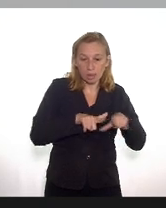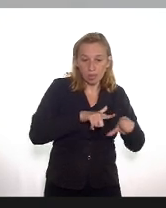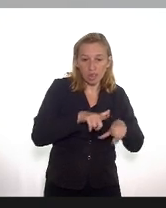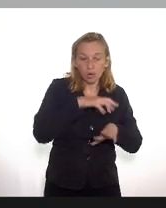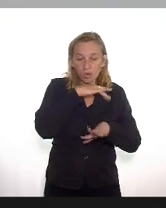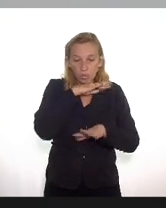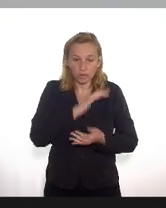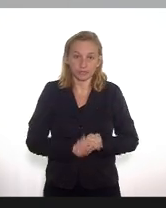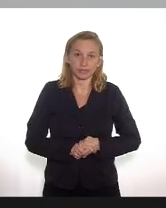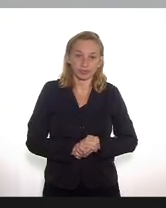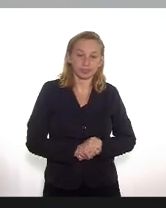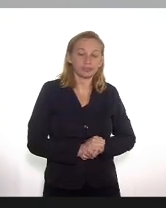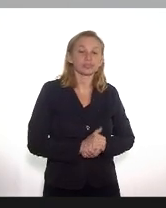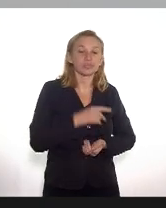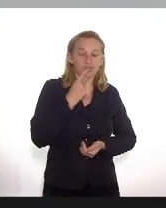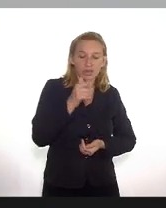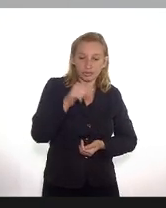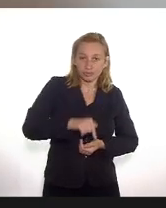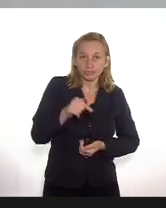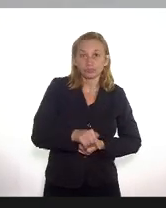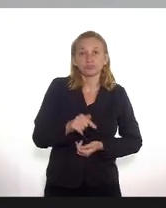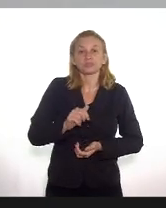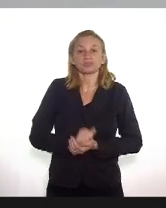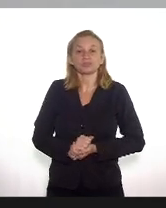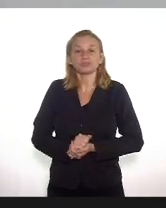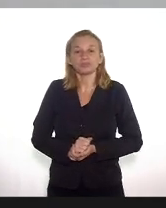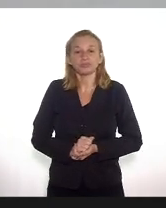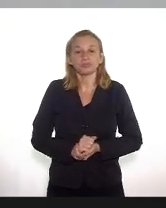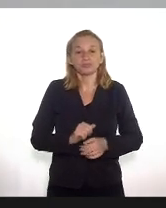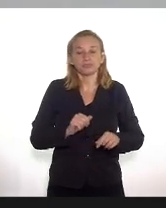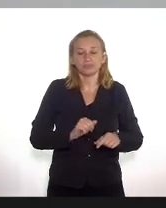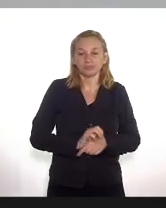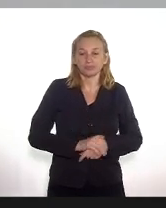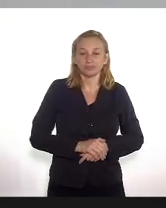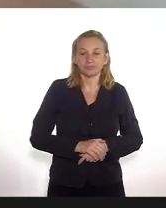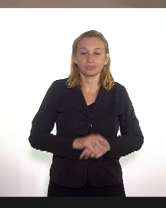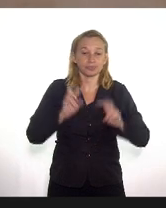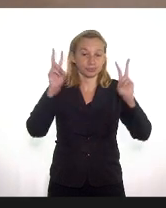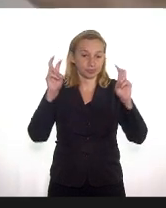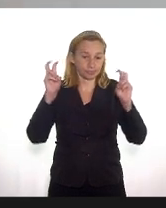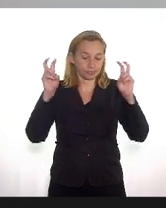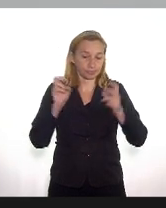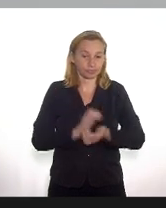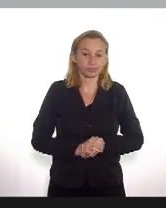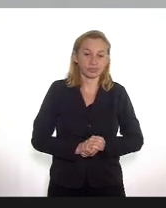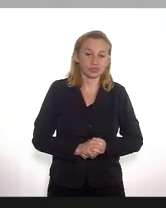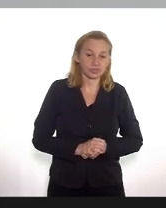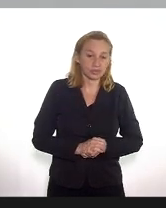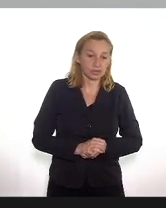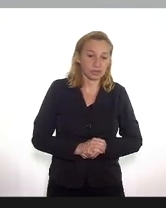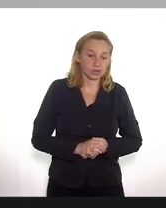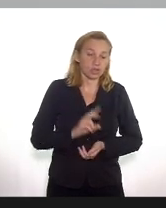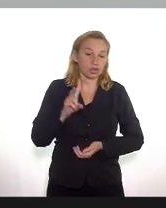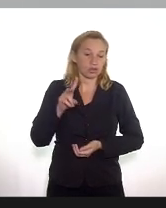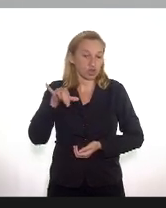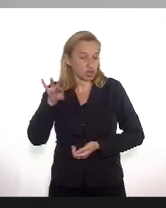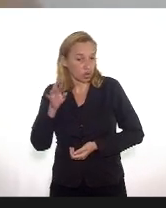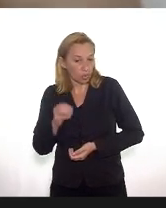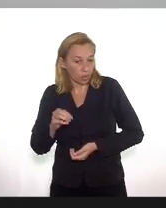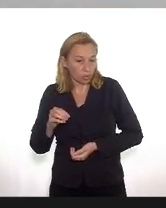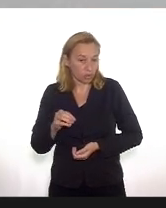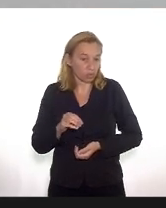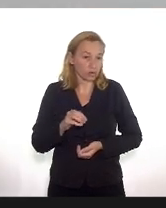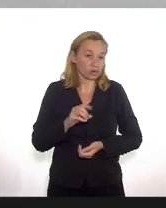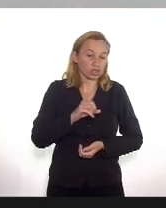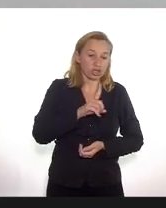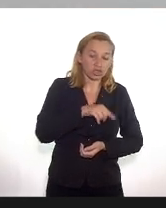né? Já foi falado aqui, em termos de precarização, a questão, né, salientada pelo Vitório sobre a questão do corte